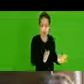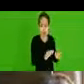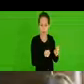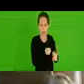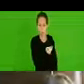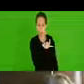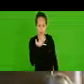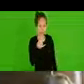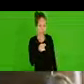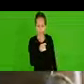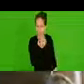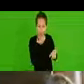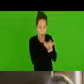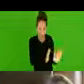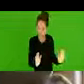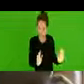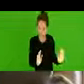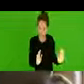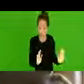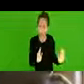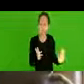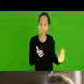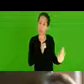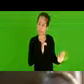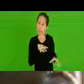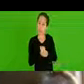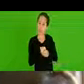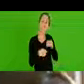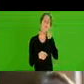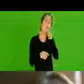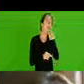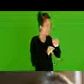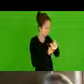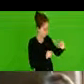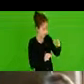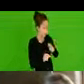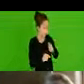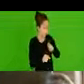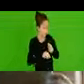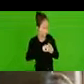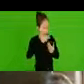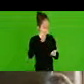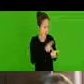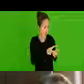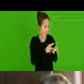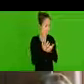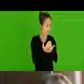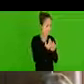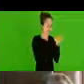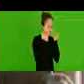romper com uma camada de realidade também que pode ser quantificada? Não,